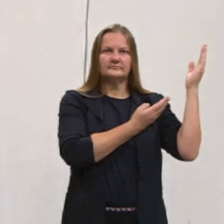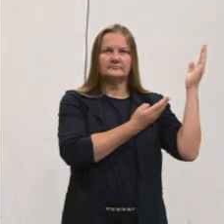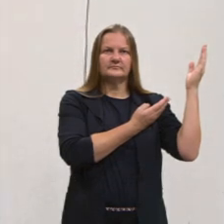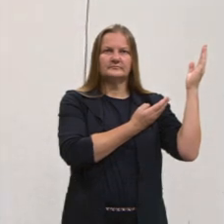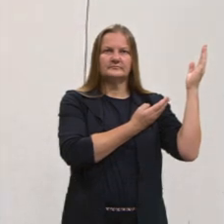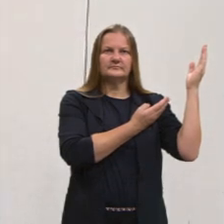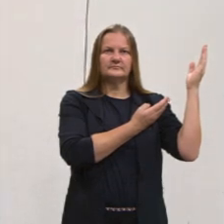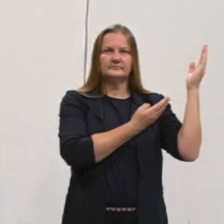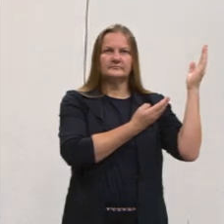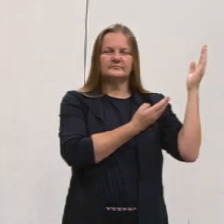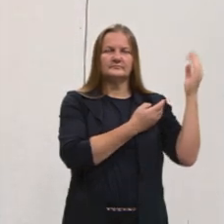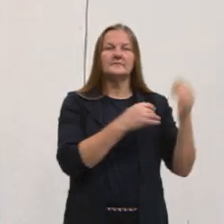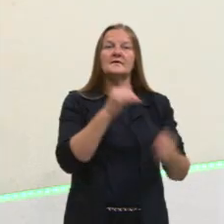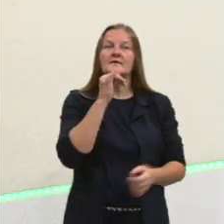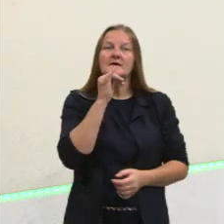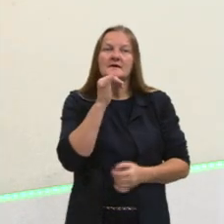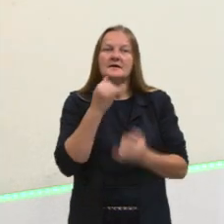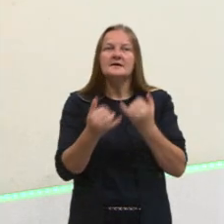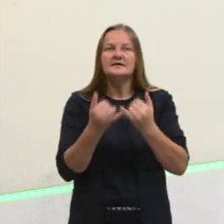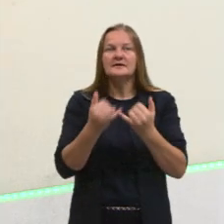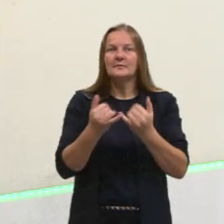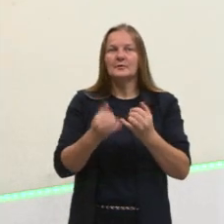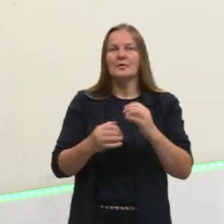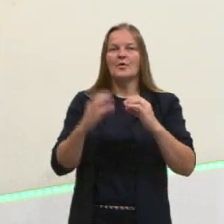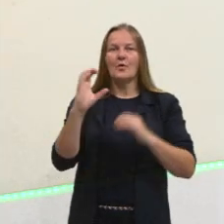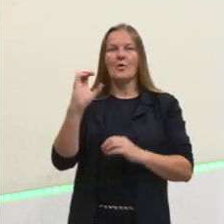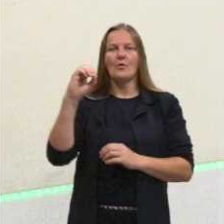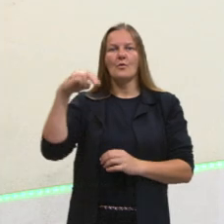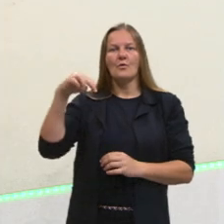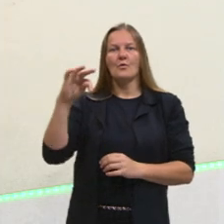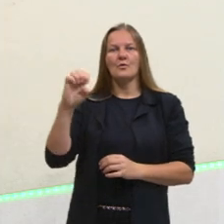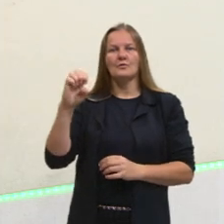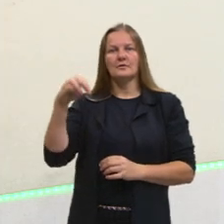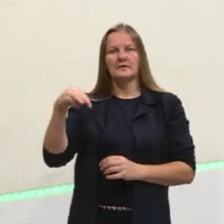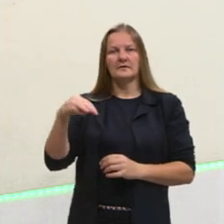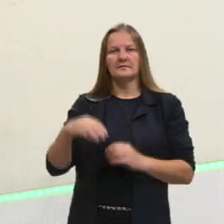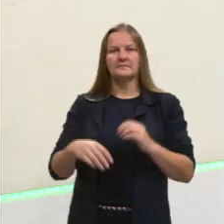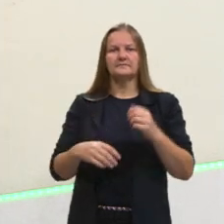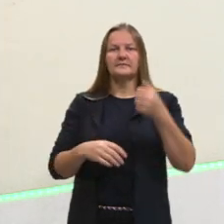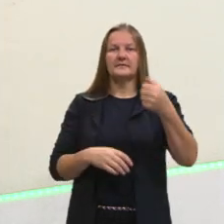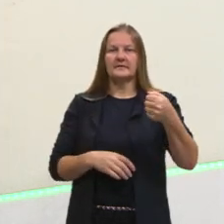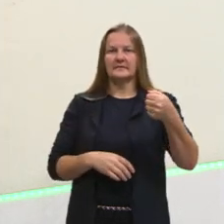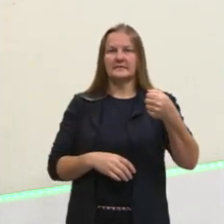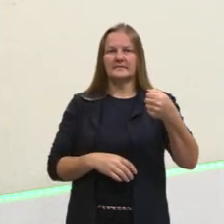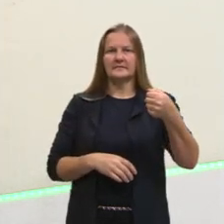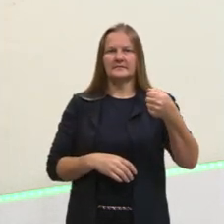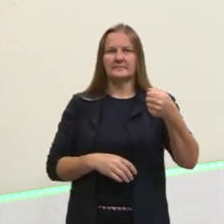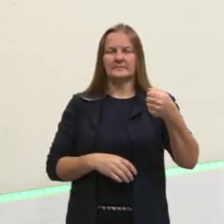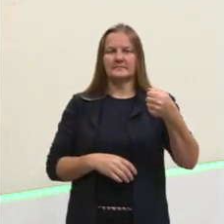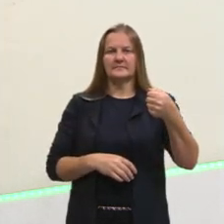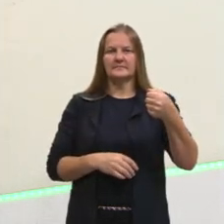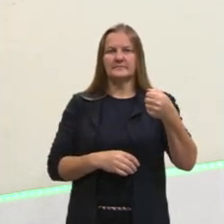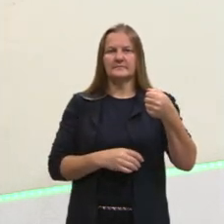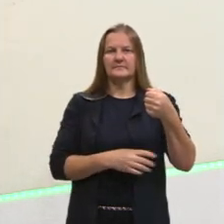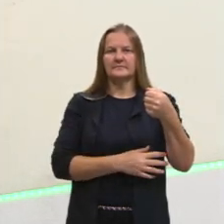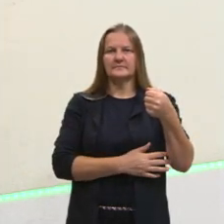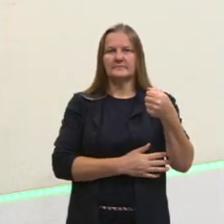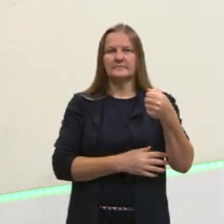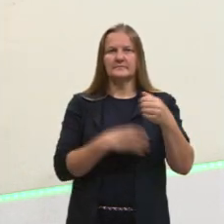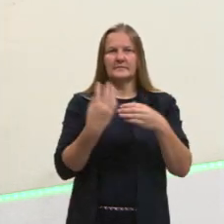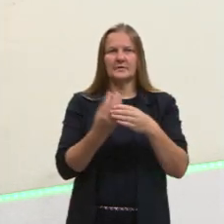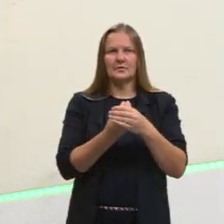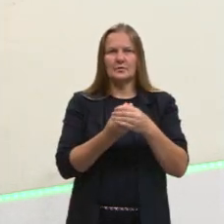então exemplo que nós temos ali é conjunto lá o conjunto a